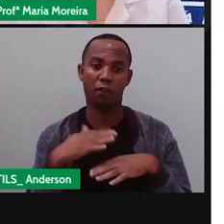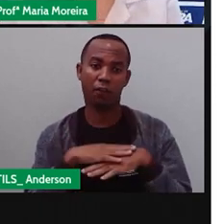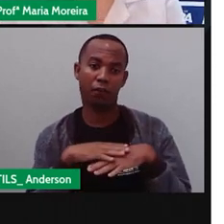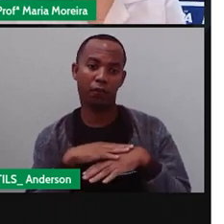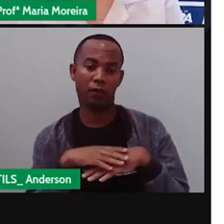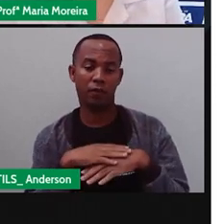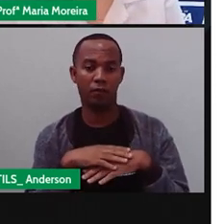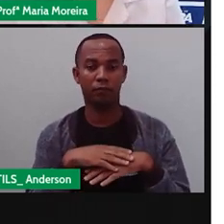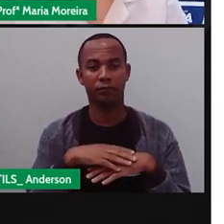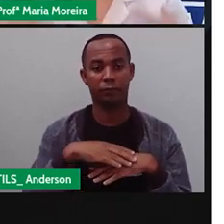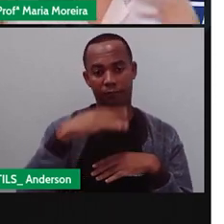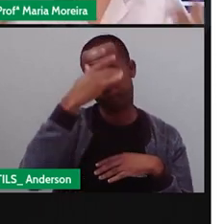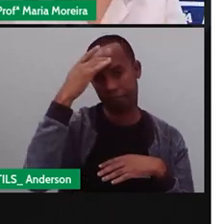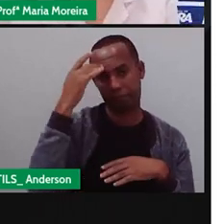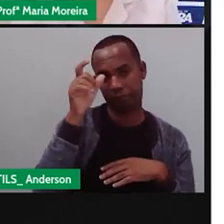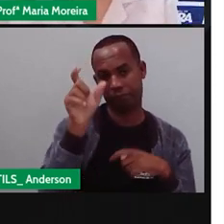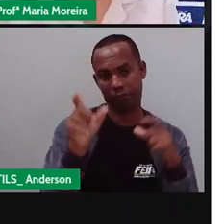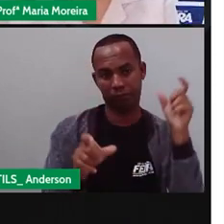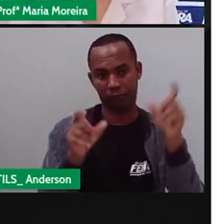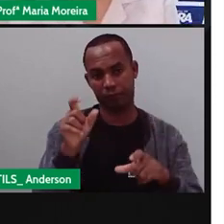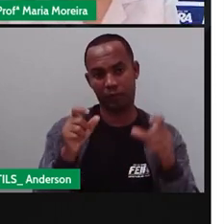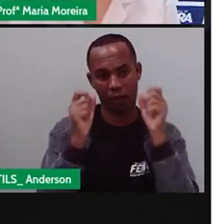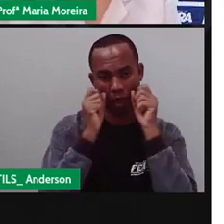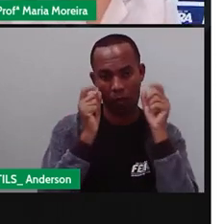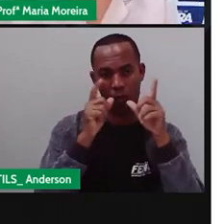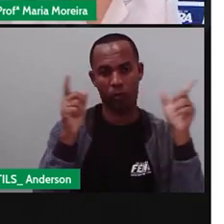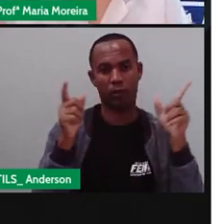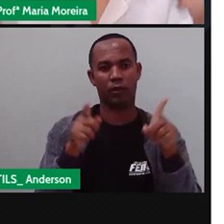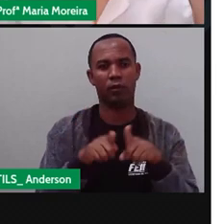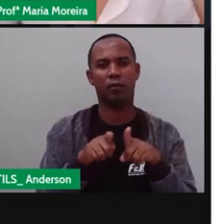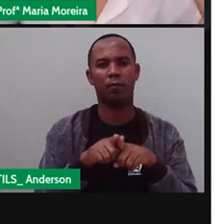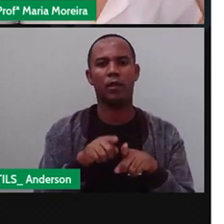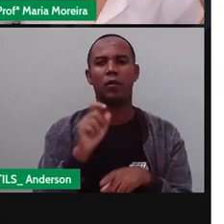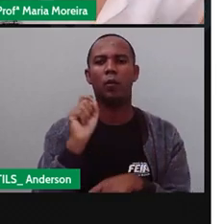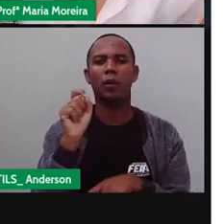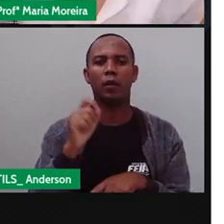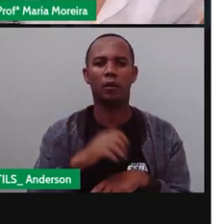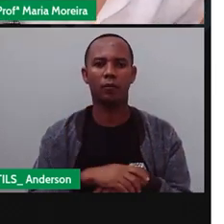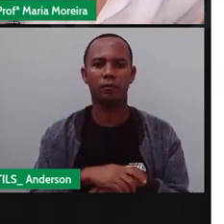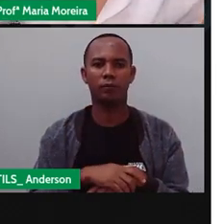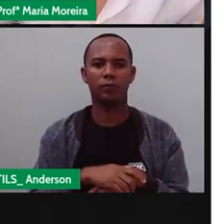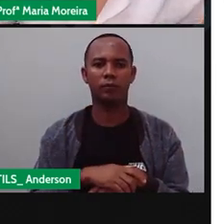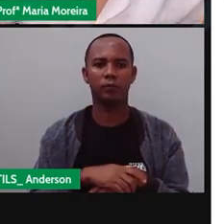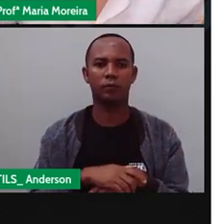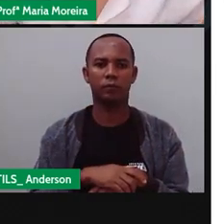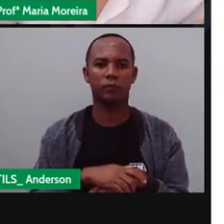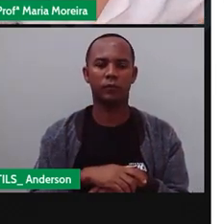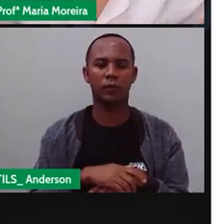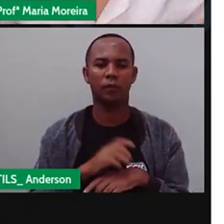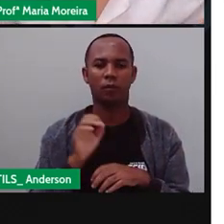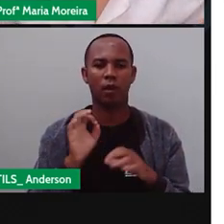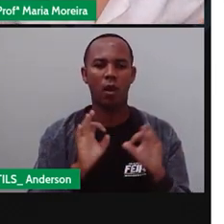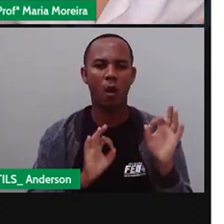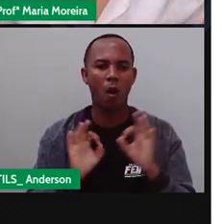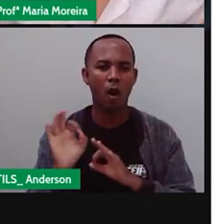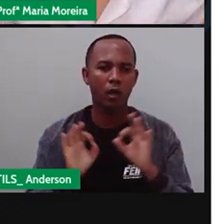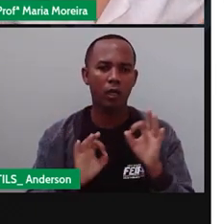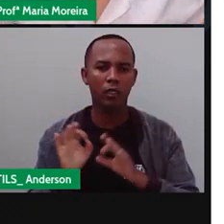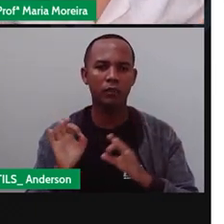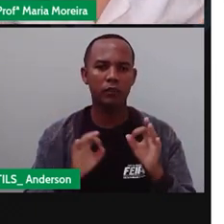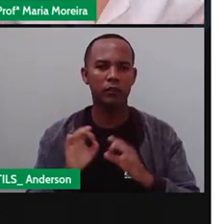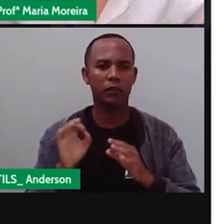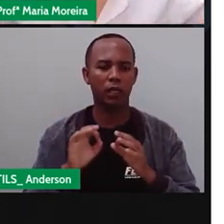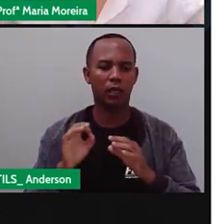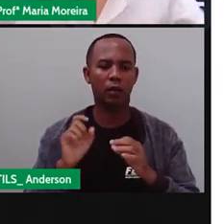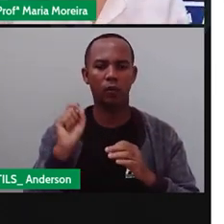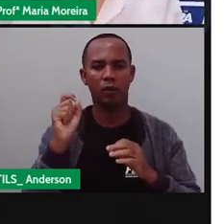diálogos entre personagens, devemos acordar nossa criatividade, é o quê? Devemos, ó, deixar nossa criatividade